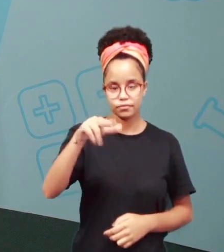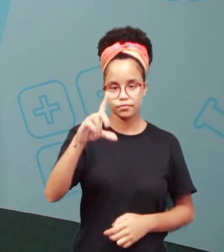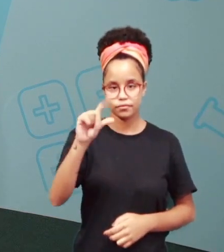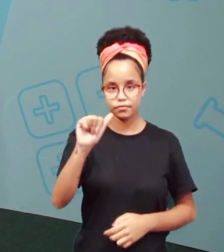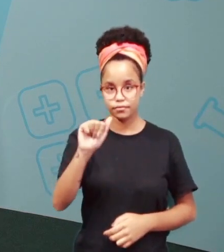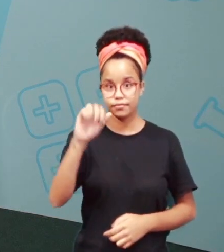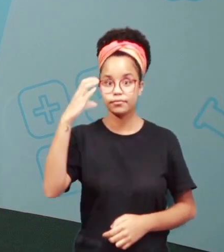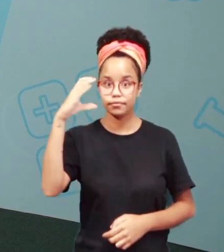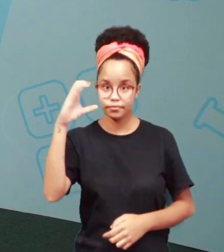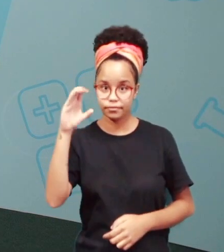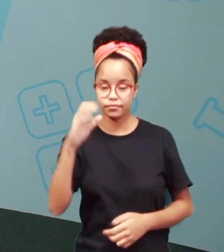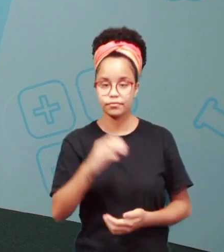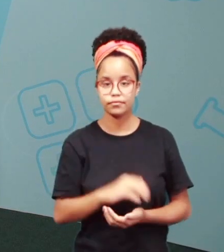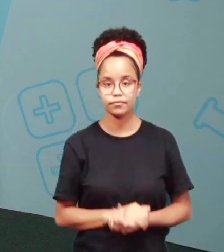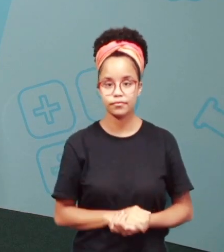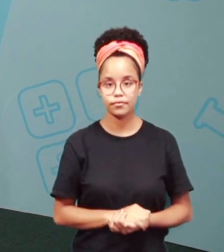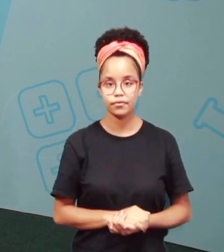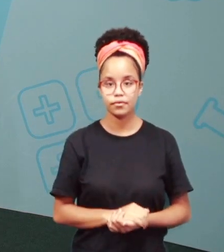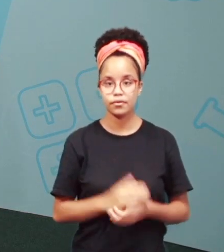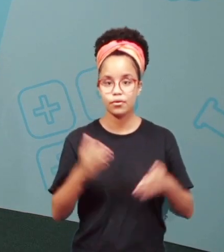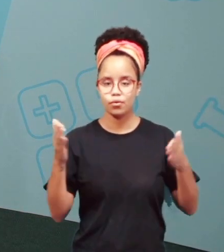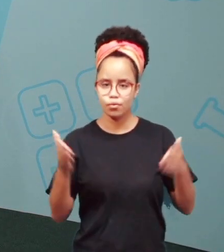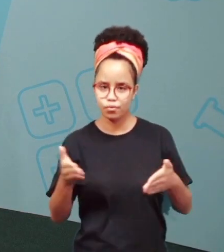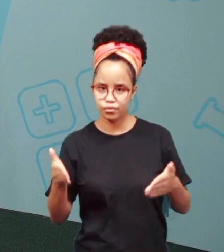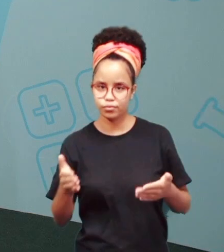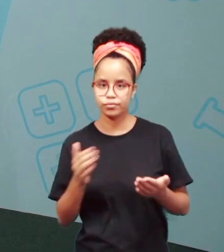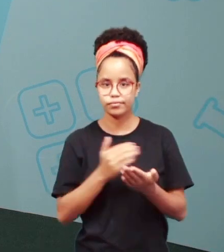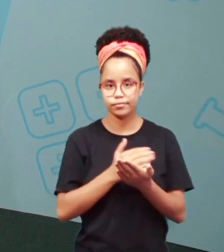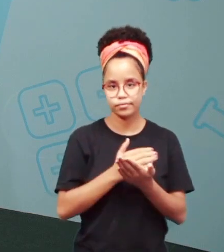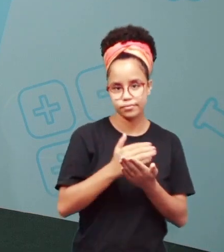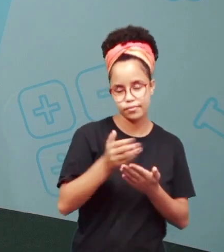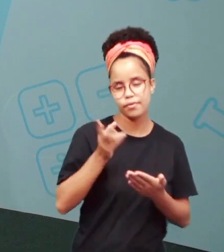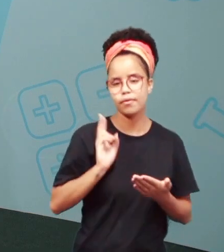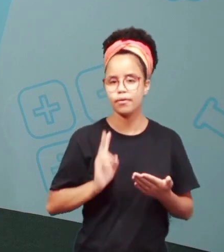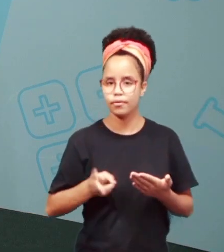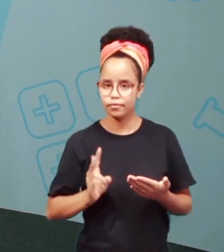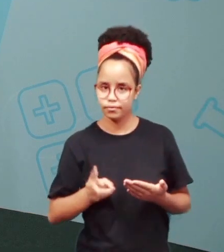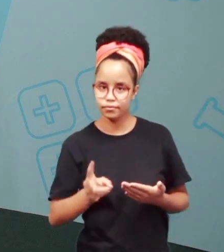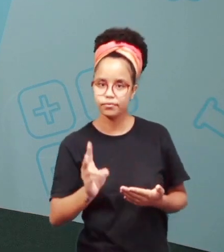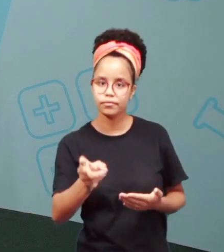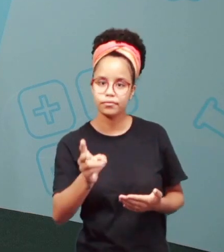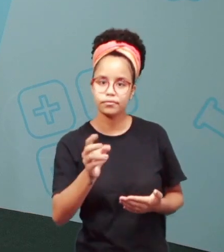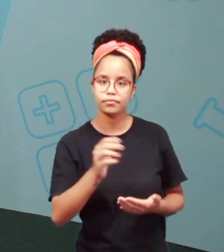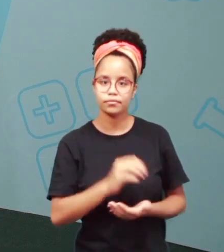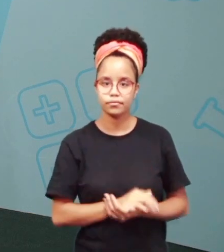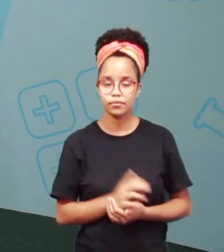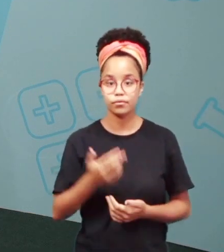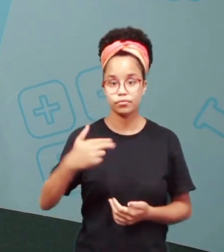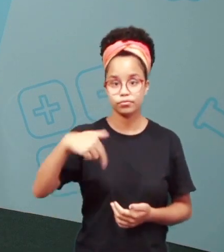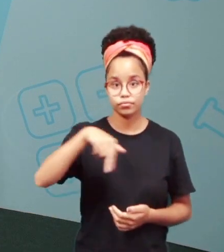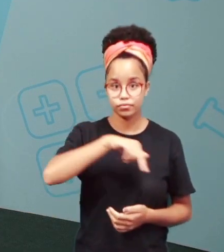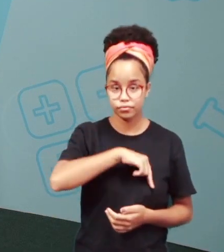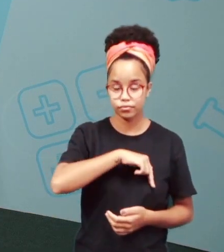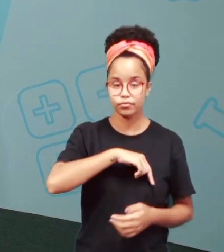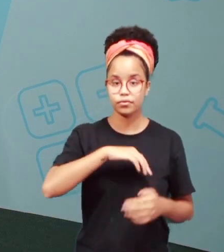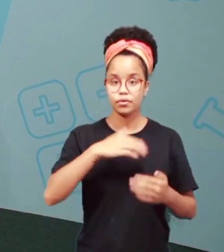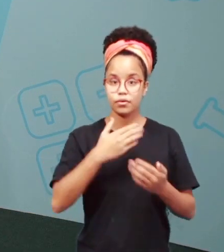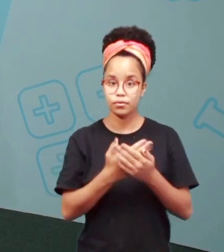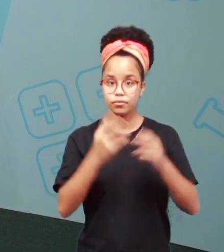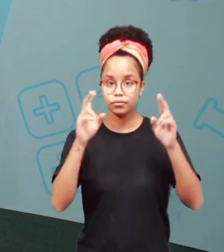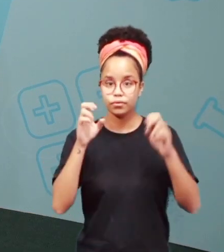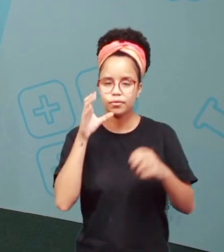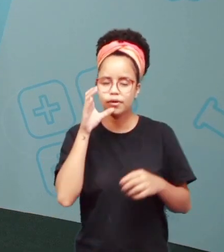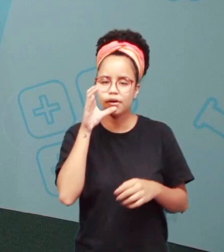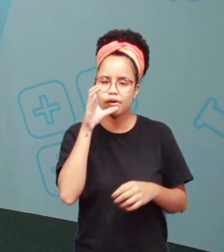E hoje nós vamos dar procedimento continuidade ao nossa aula sobre